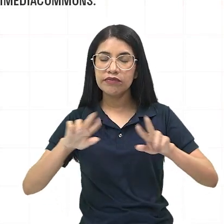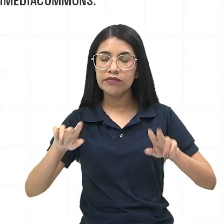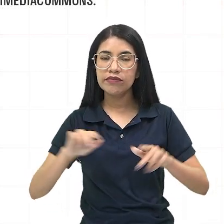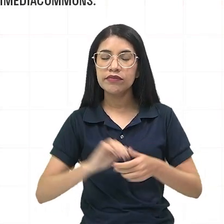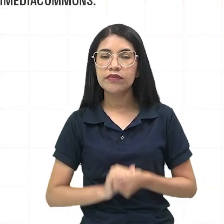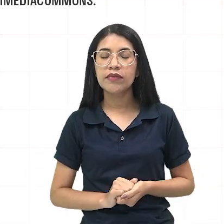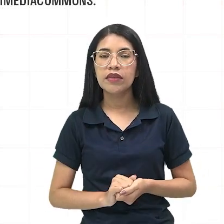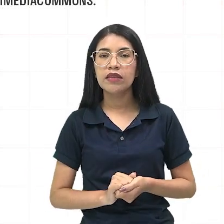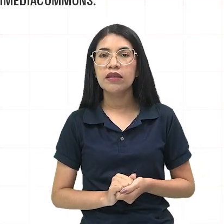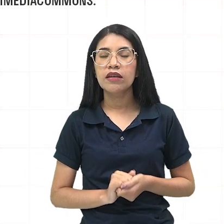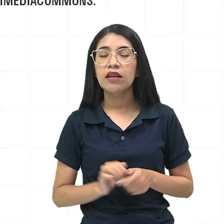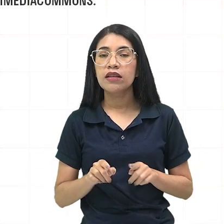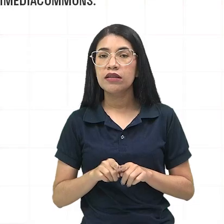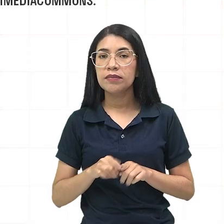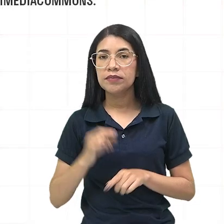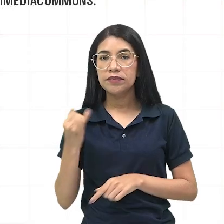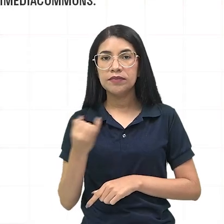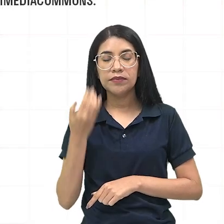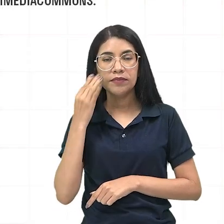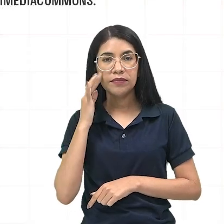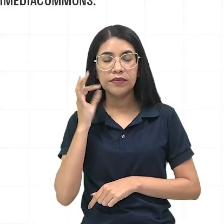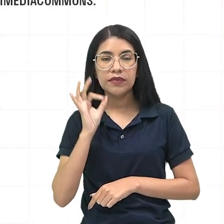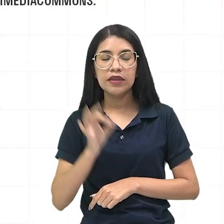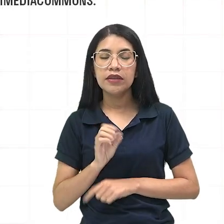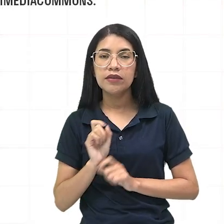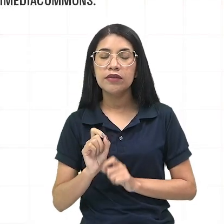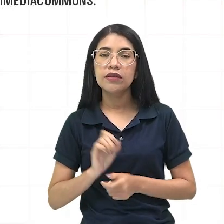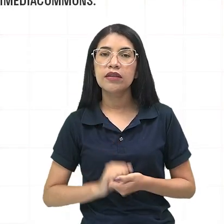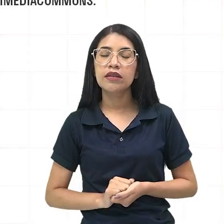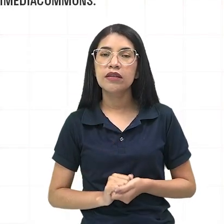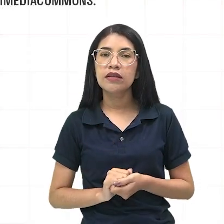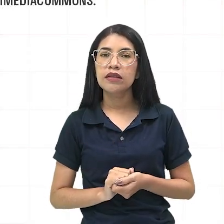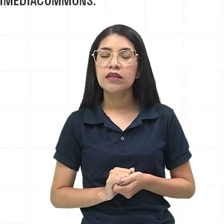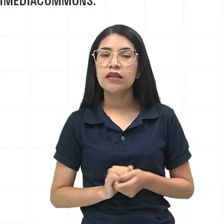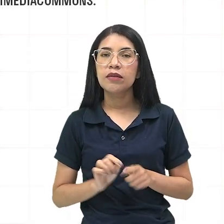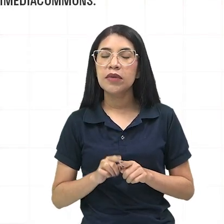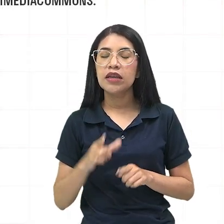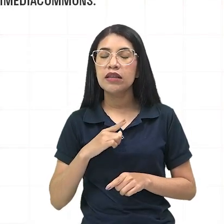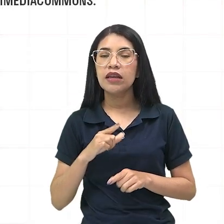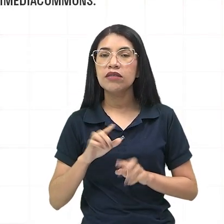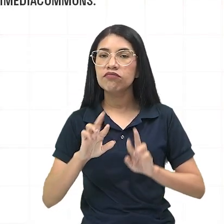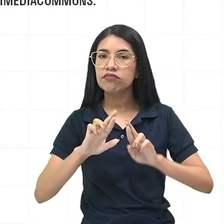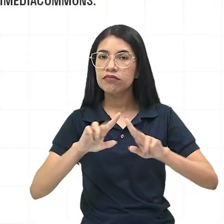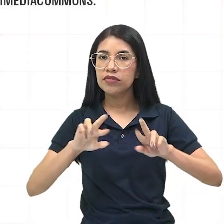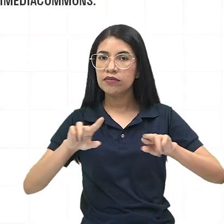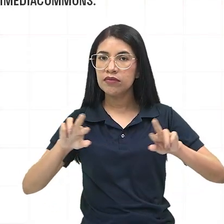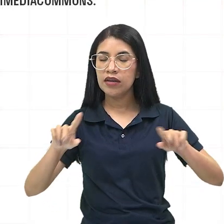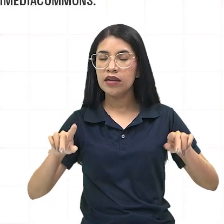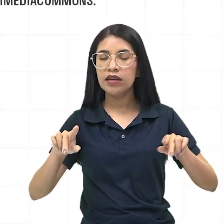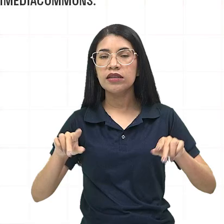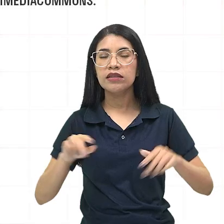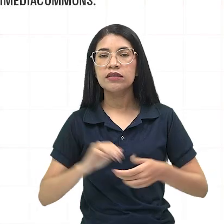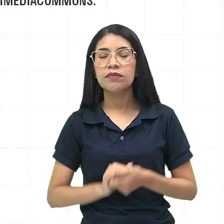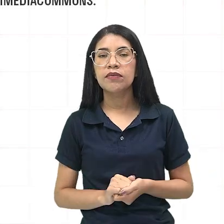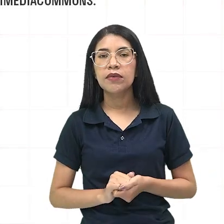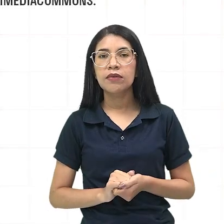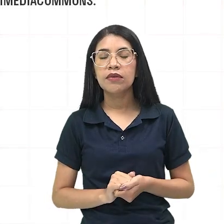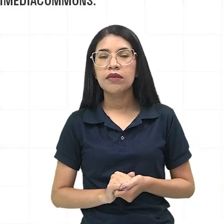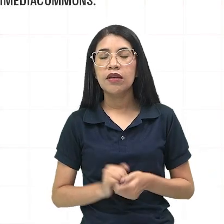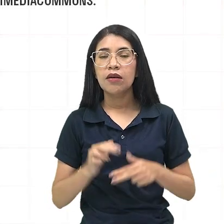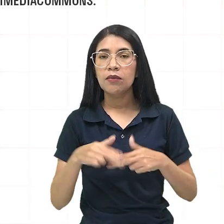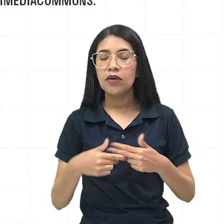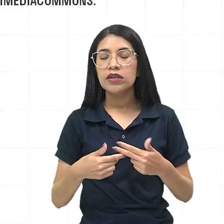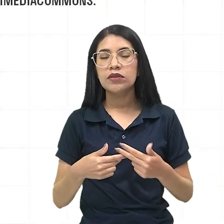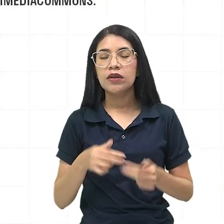diferente. É importante a gente compreender tudo isso, né, que existem essas diferenças. Por isso, pessoal, quando a